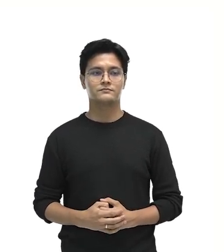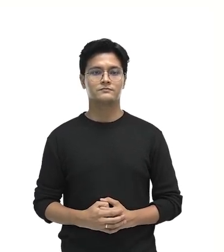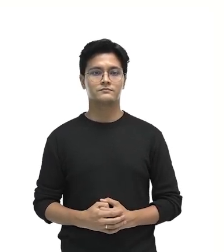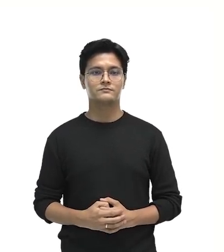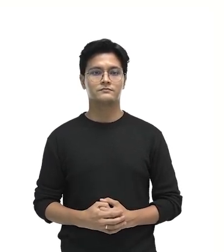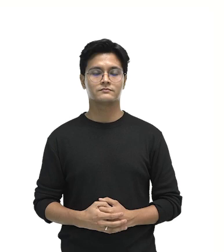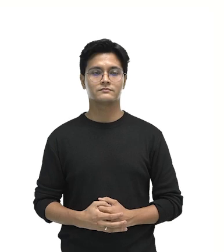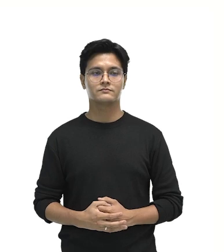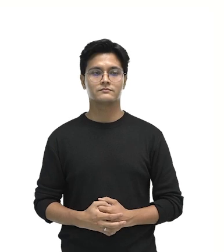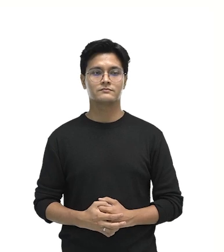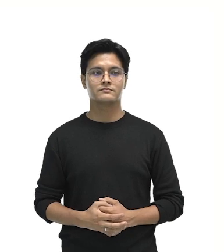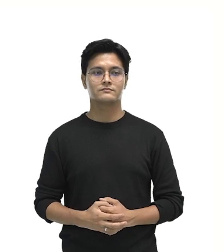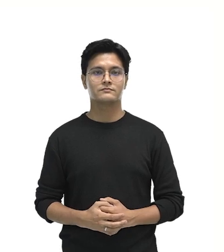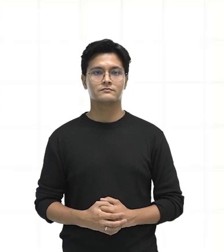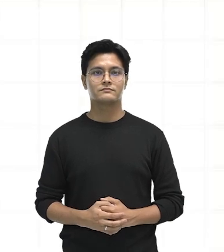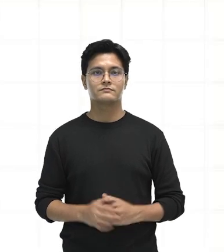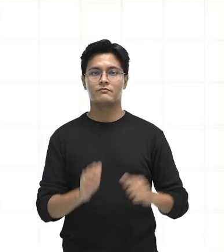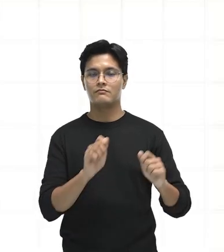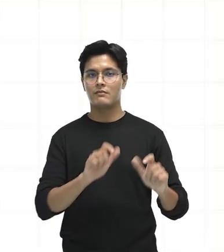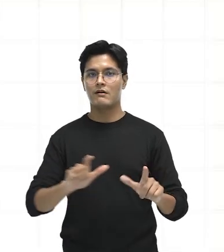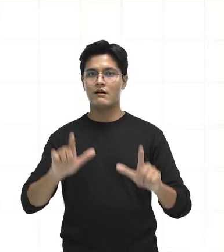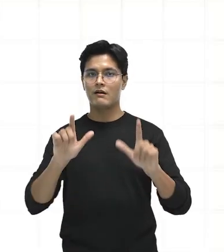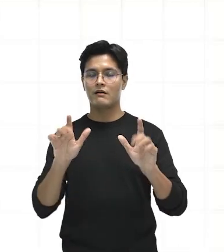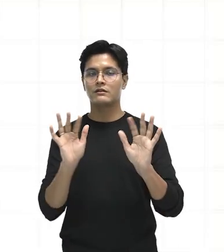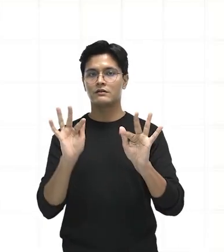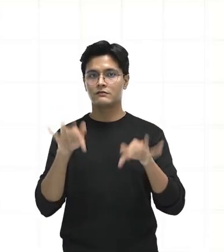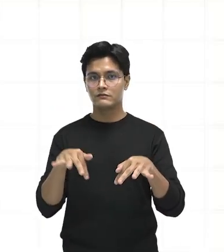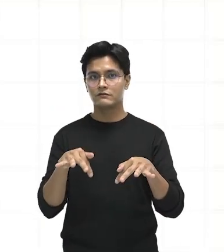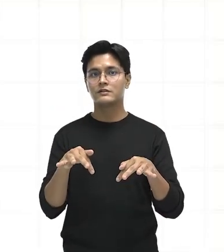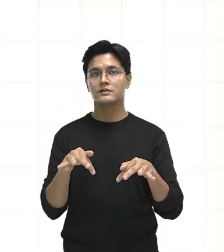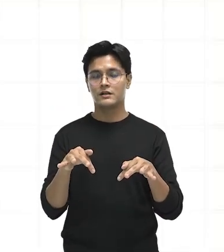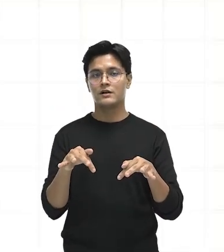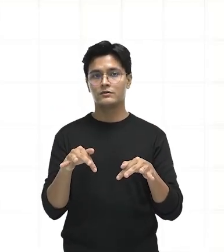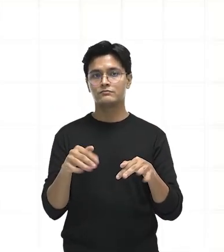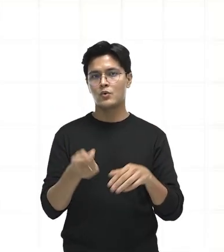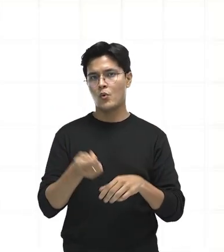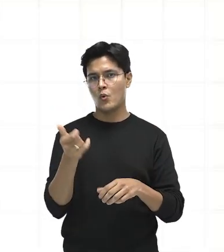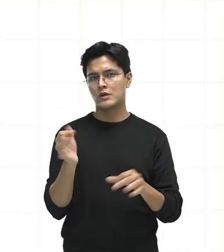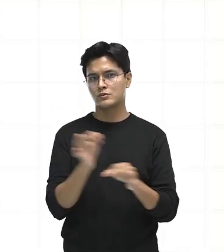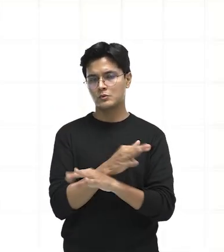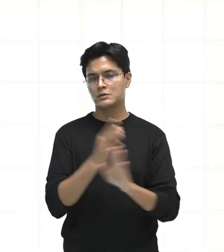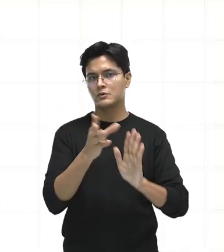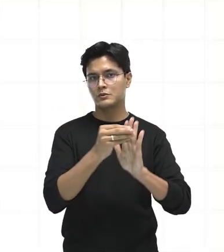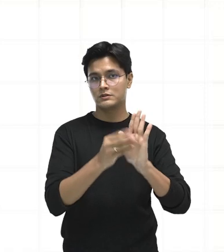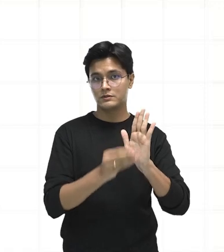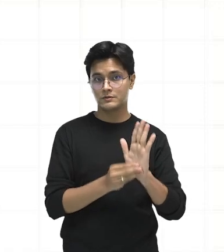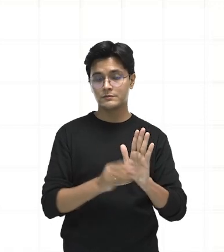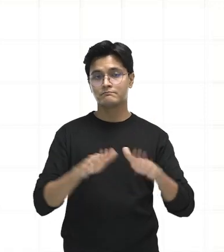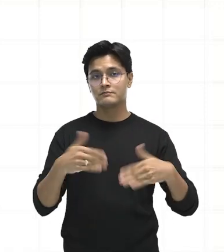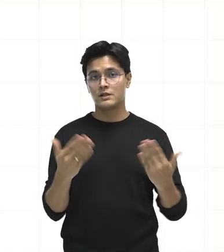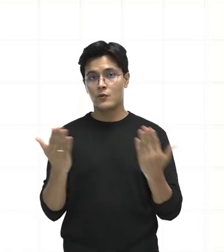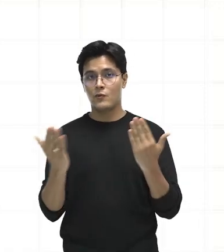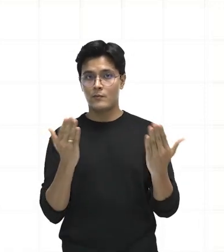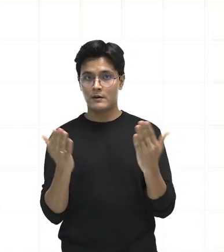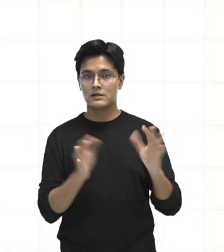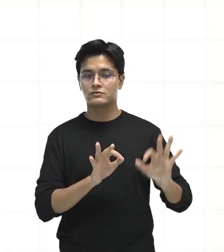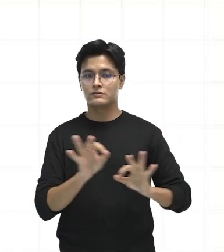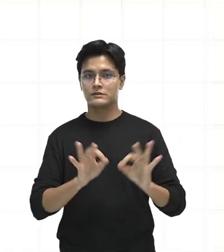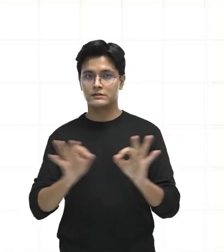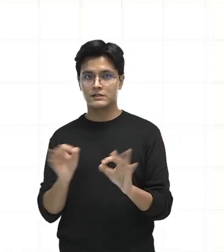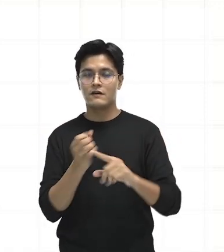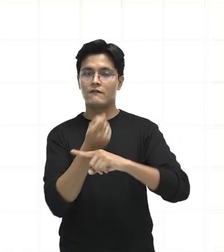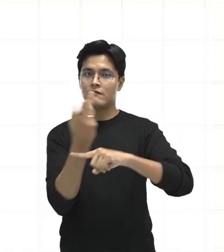vamos aqui para a nossa cartela da conclusão, só para a gente fechar o nosso conteúdo. Comparar e ordenar frações